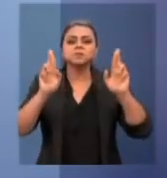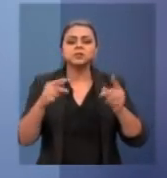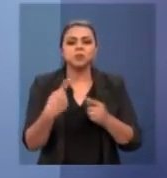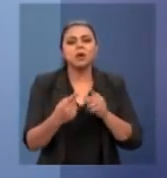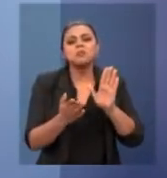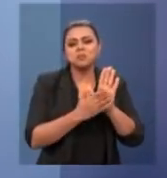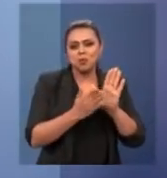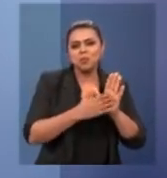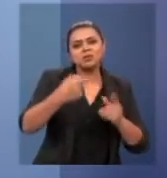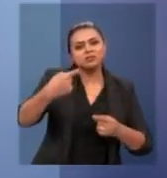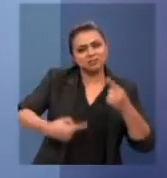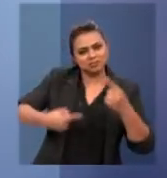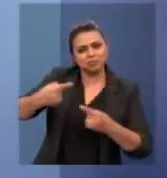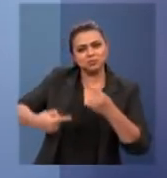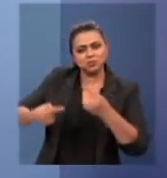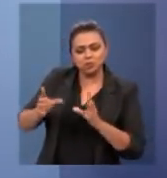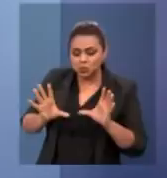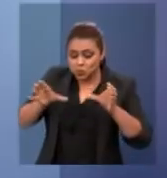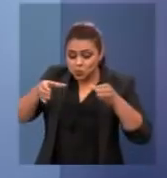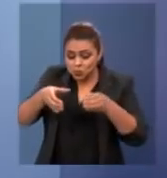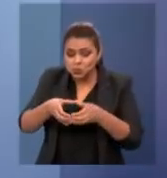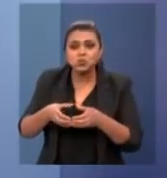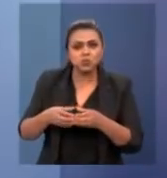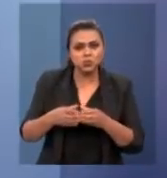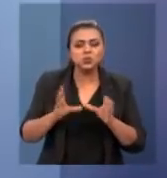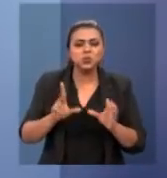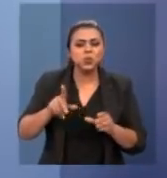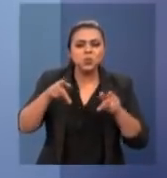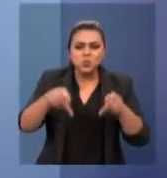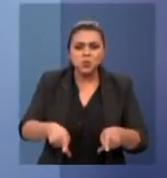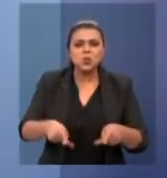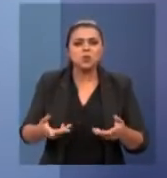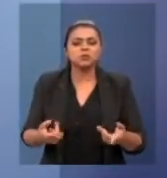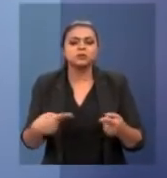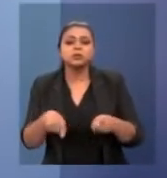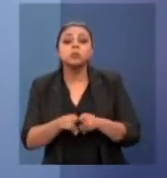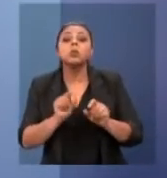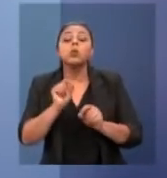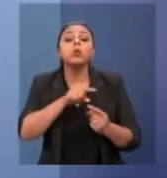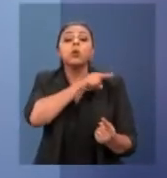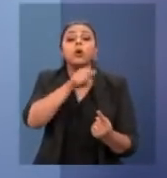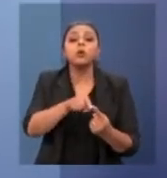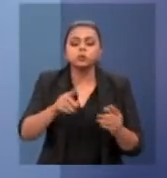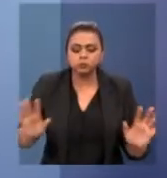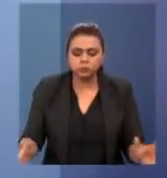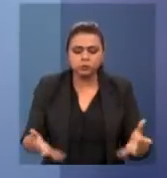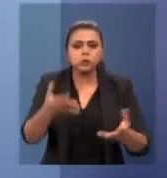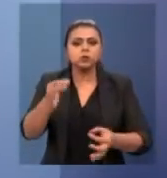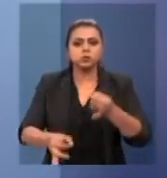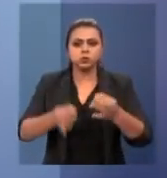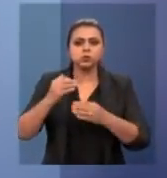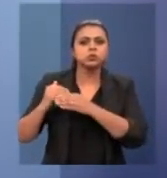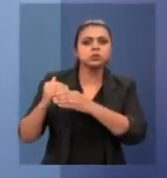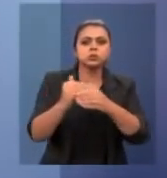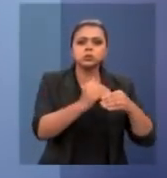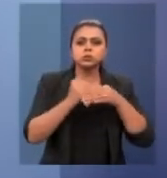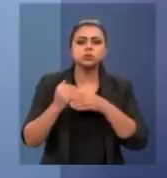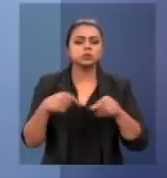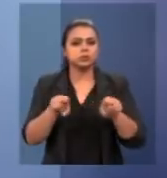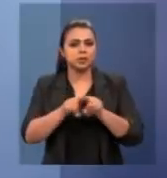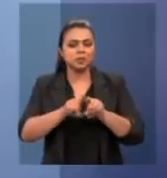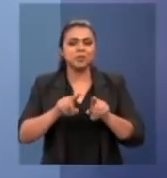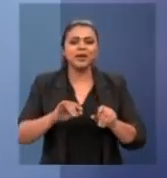nós discutimos positivamente junto aos capixabas que tem o objetivo de resgatar justiça democracias resgatar as